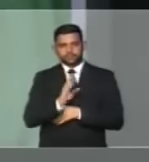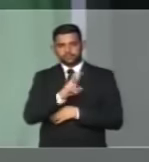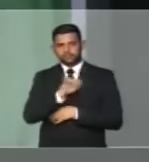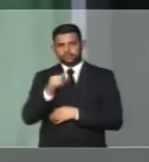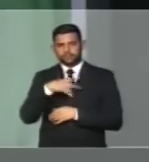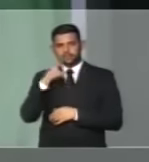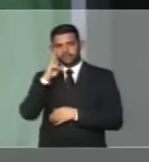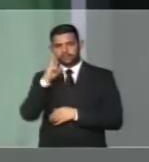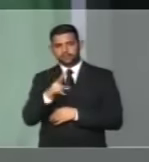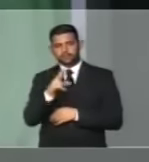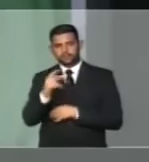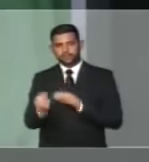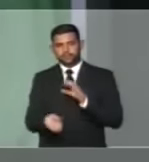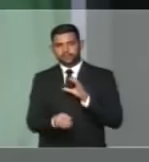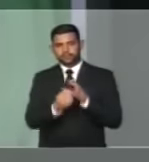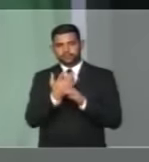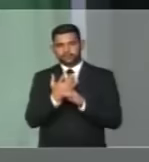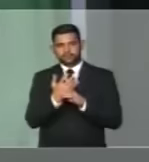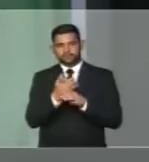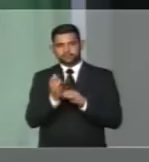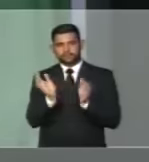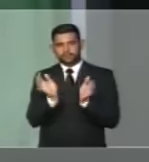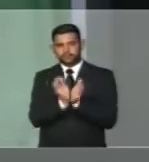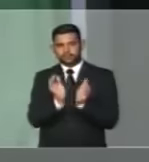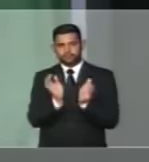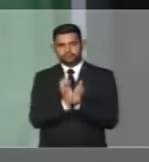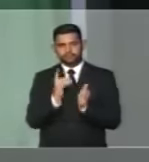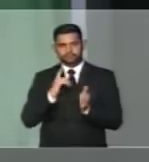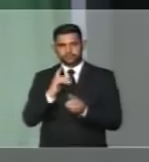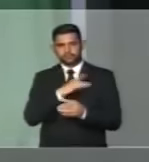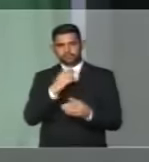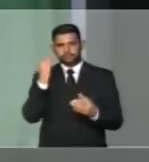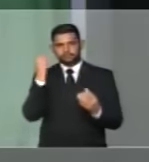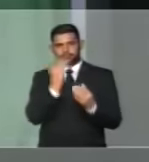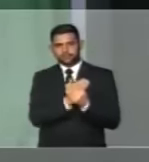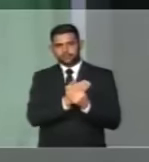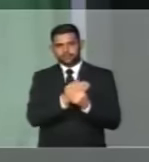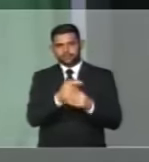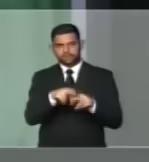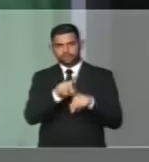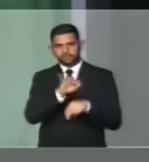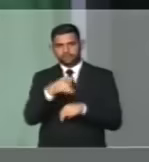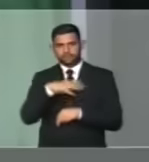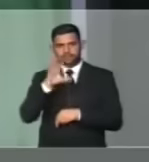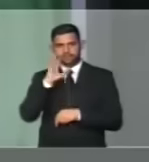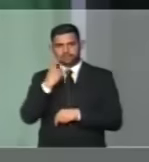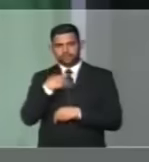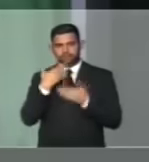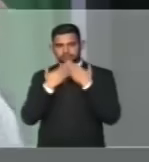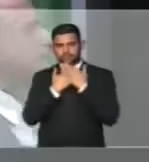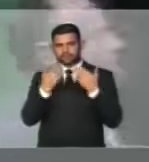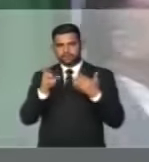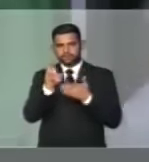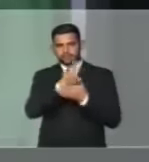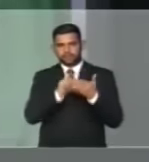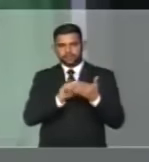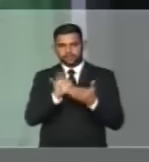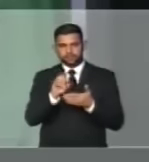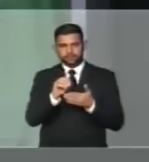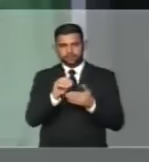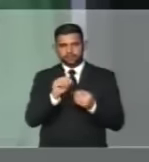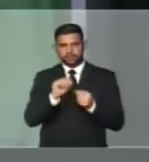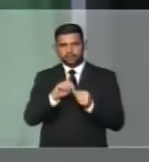vai assistir à formação de uma comissão processante que vai decidir e apresentar um relatório